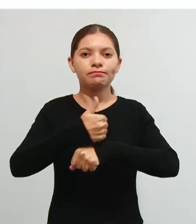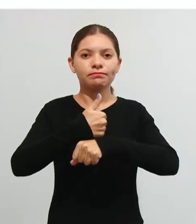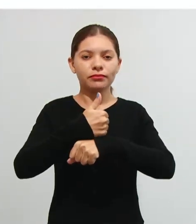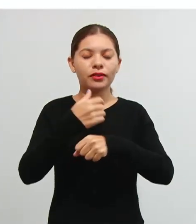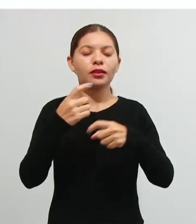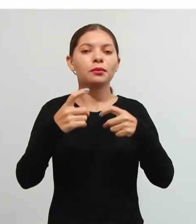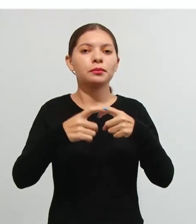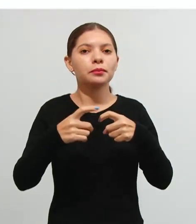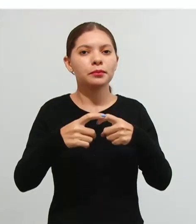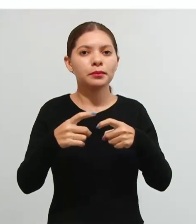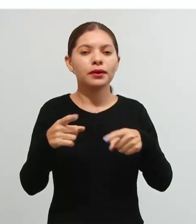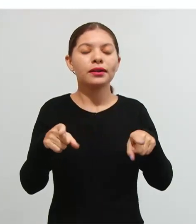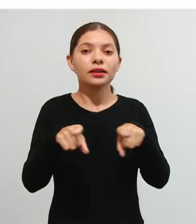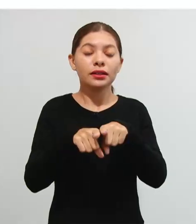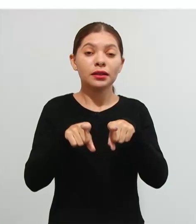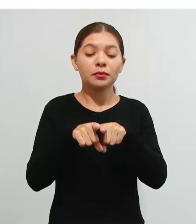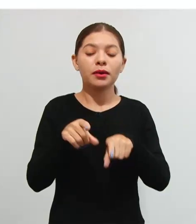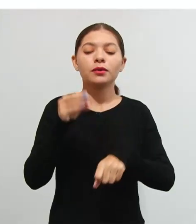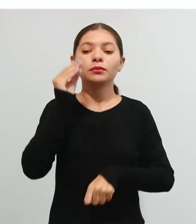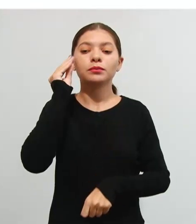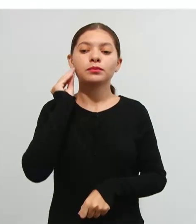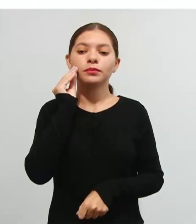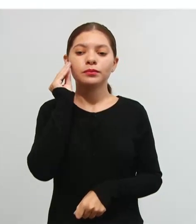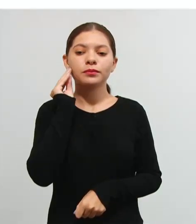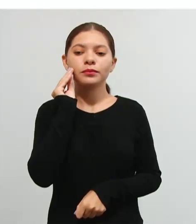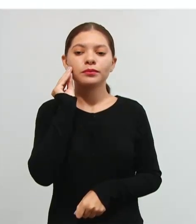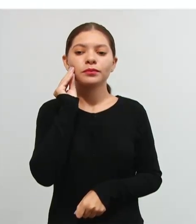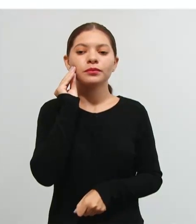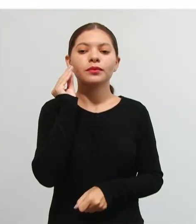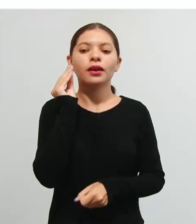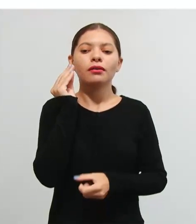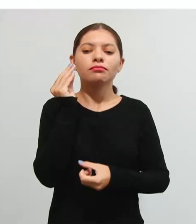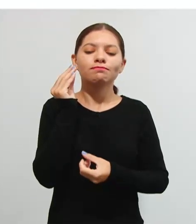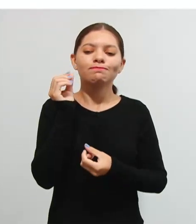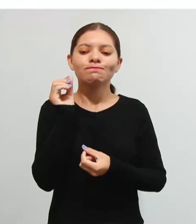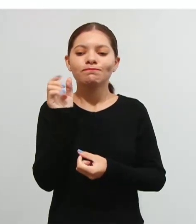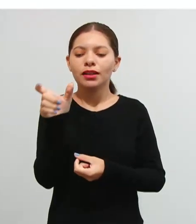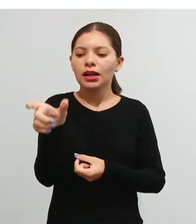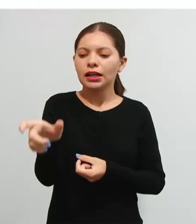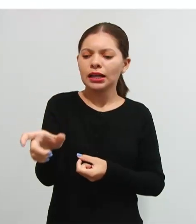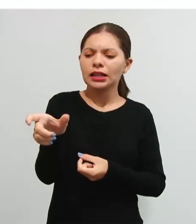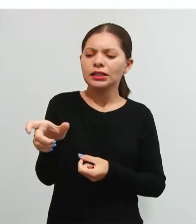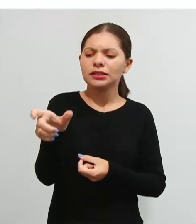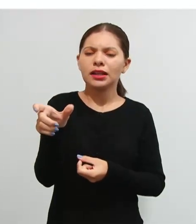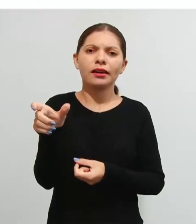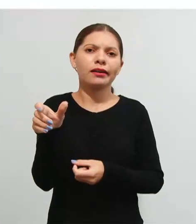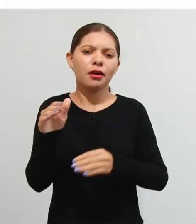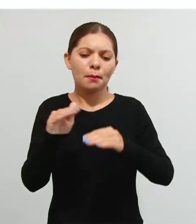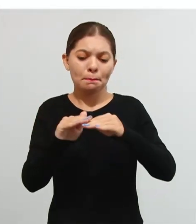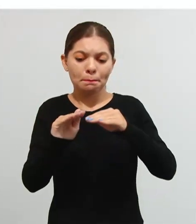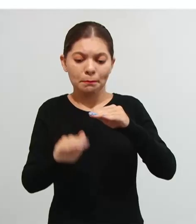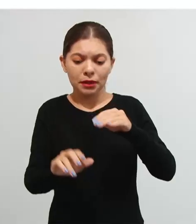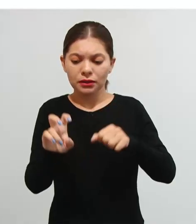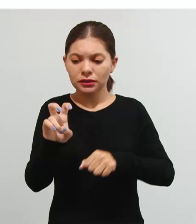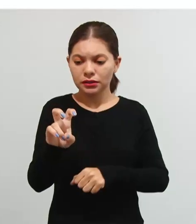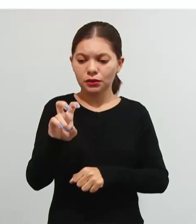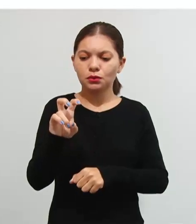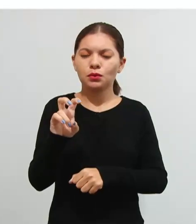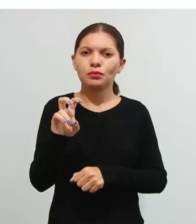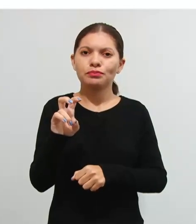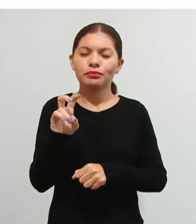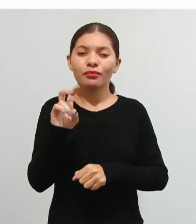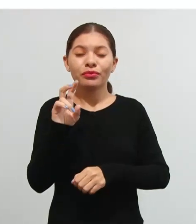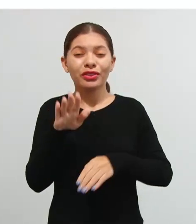clínica e também por meio de testes. E como a criança é muito pequena, menos de 5 anos, não tem como, muitas vezes, fazer